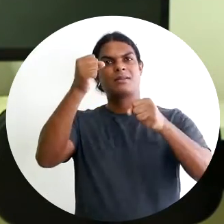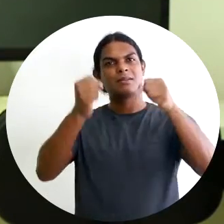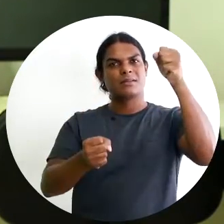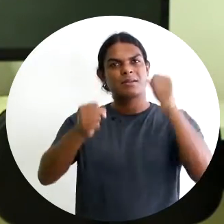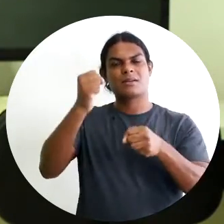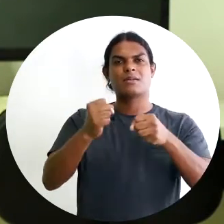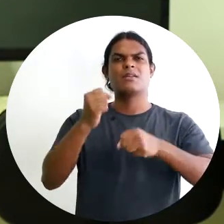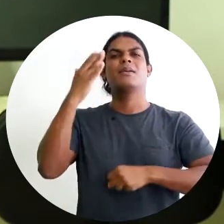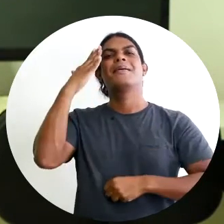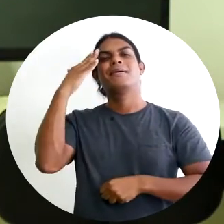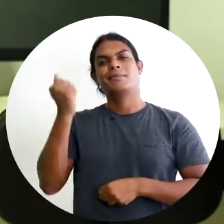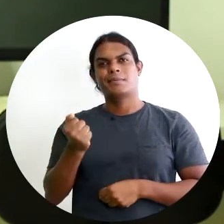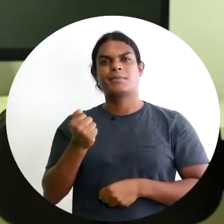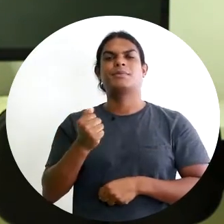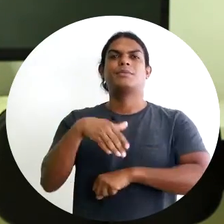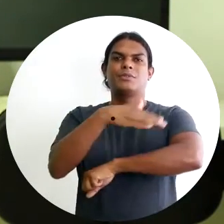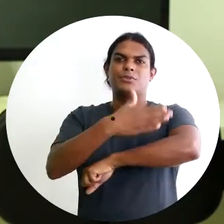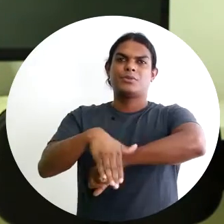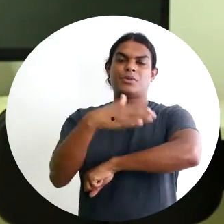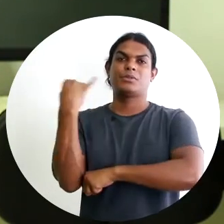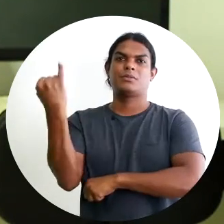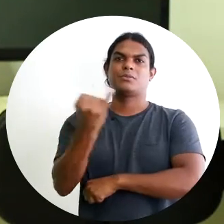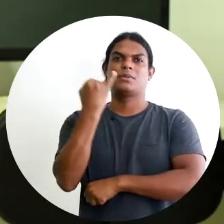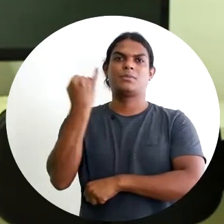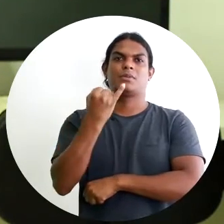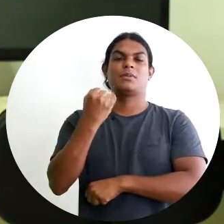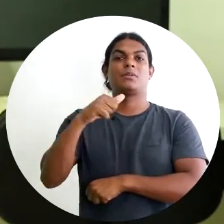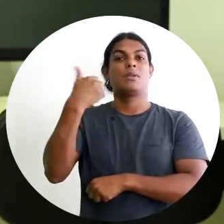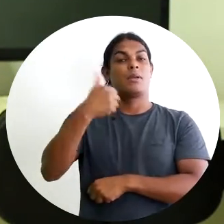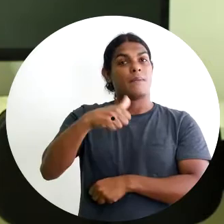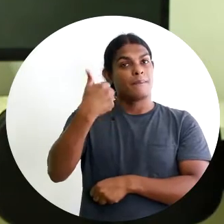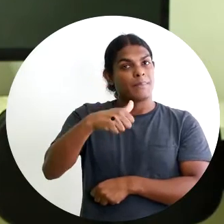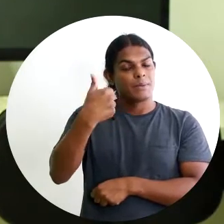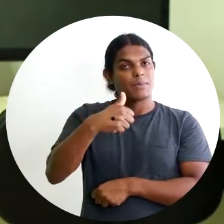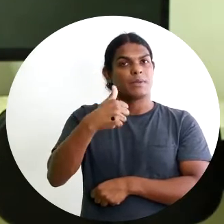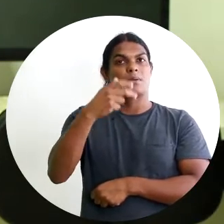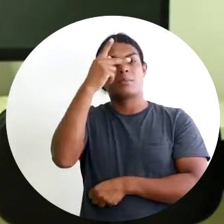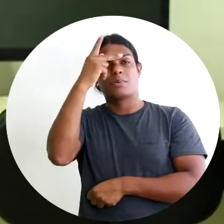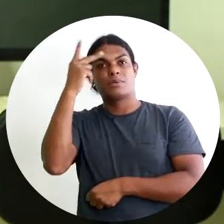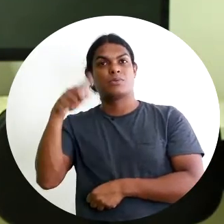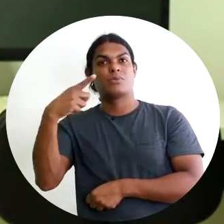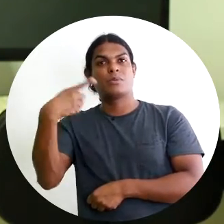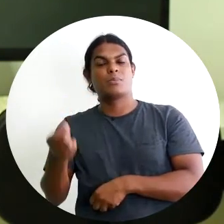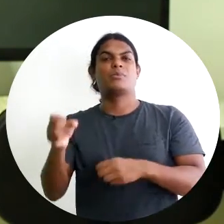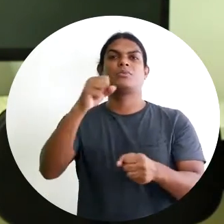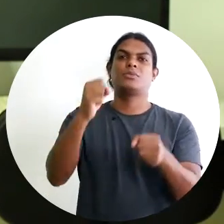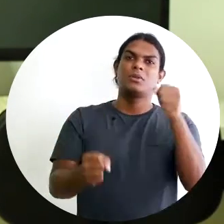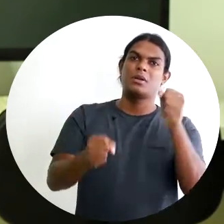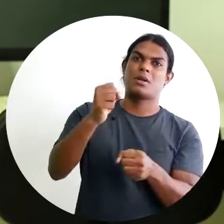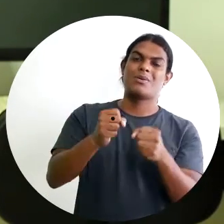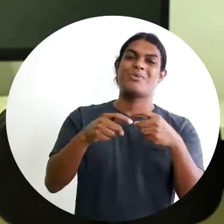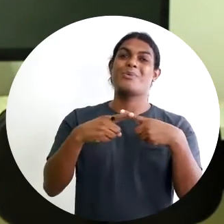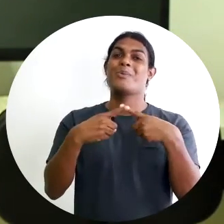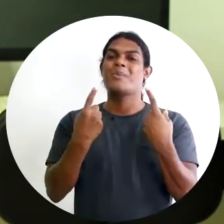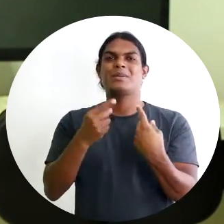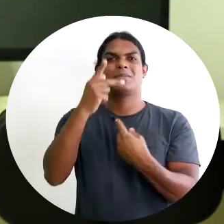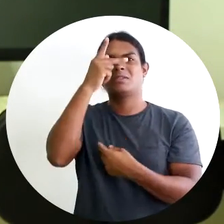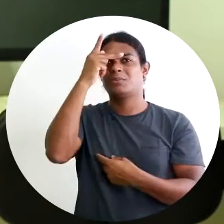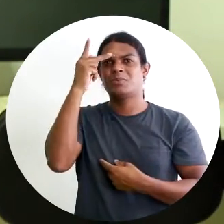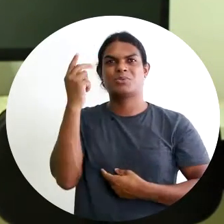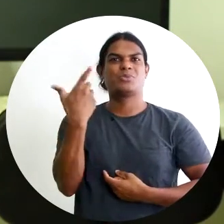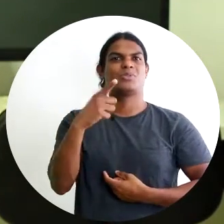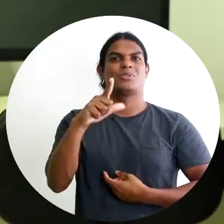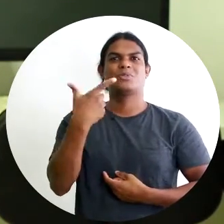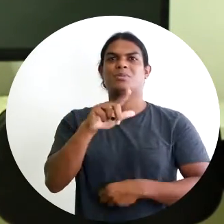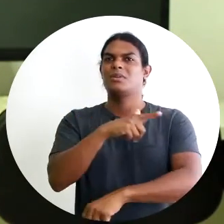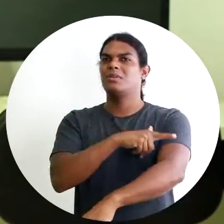pedestre, depois a bicicleta e depois o carro e etc. Tem uma certa prioridade aí. Mas a gente também vê que não há muito respeito em relação a